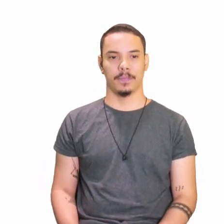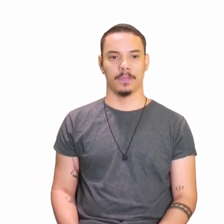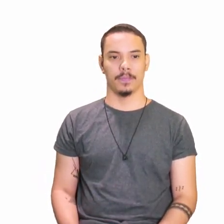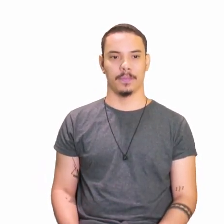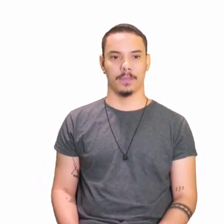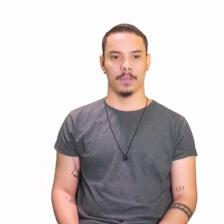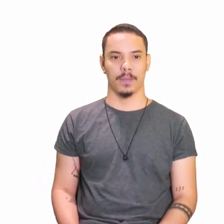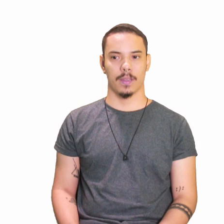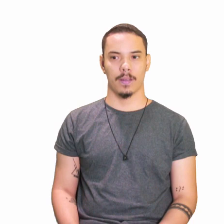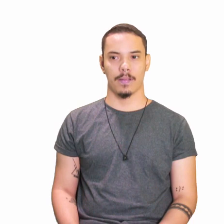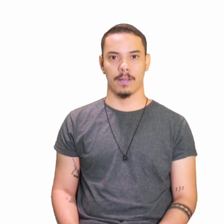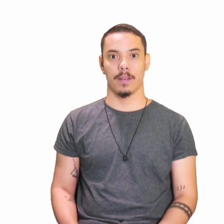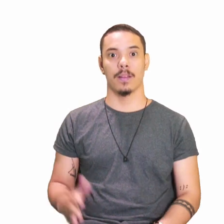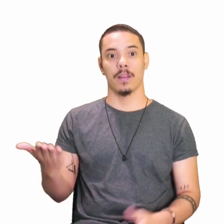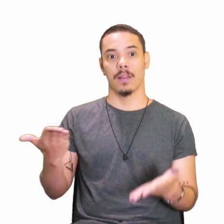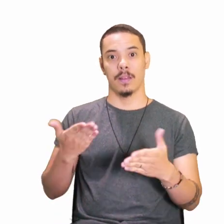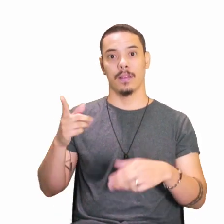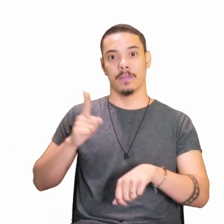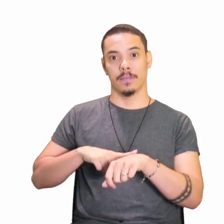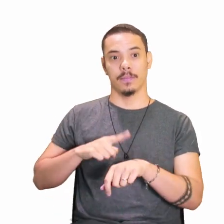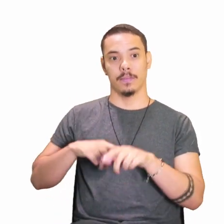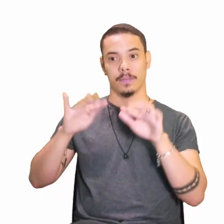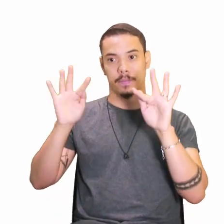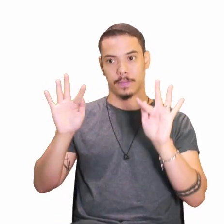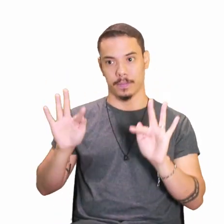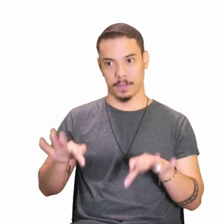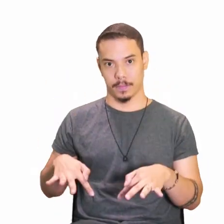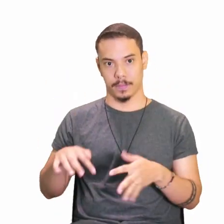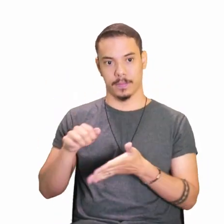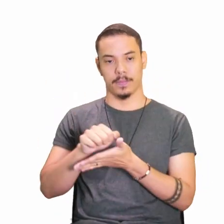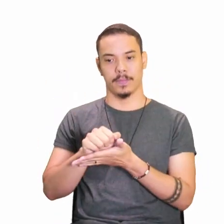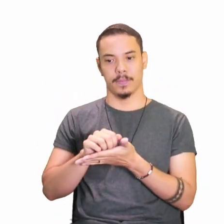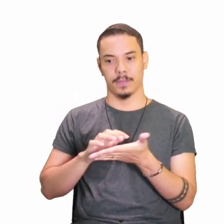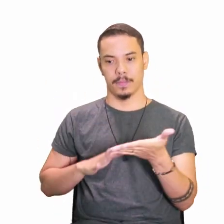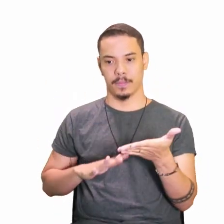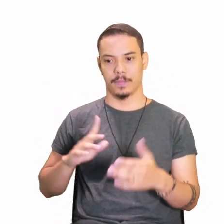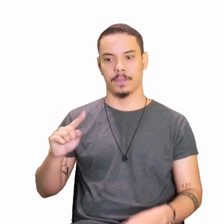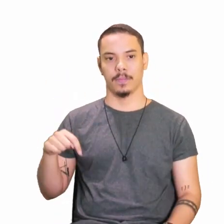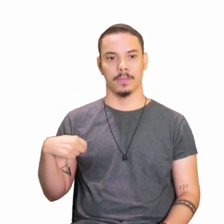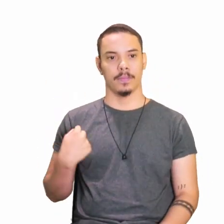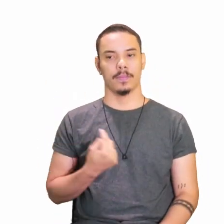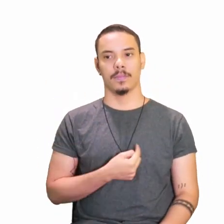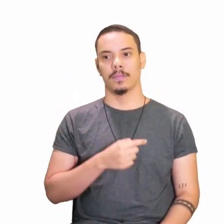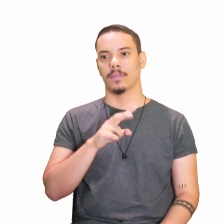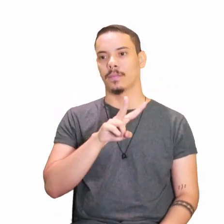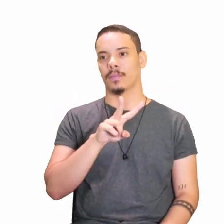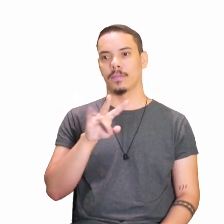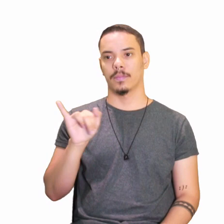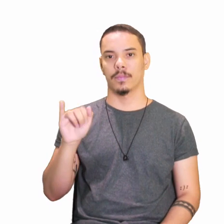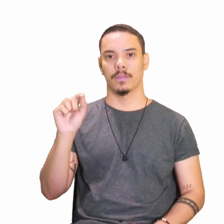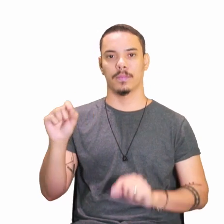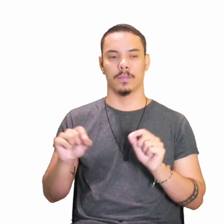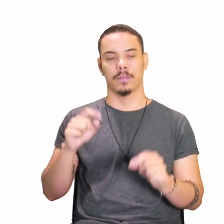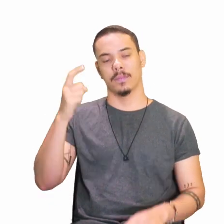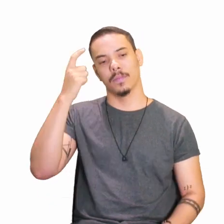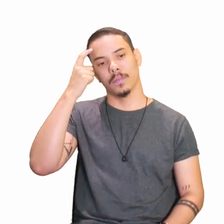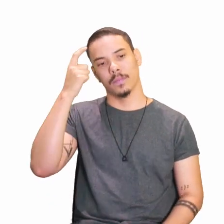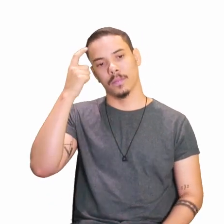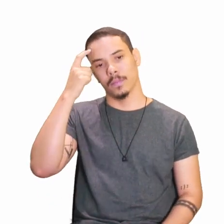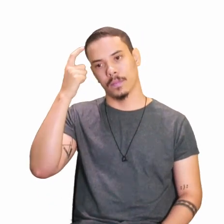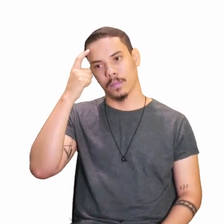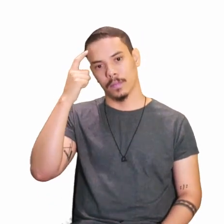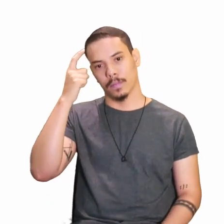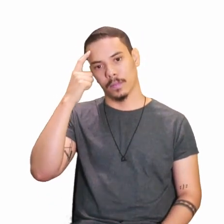agora terminando aqui a parte de exercitar agora vamos relaxar um pouco sim